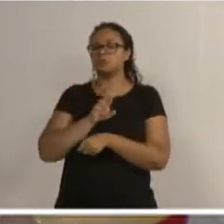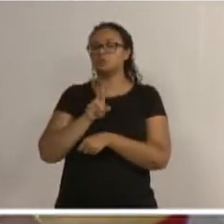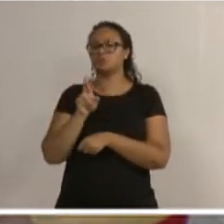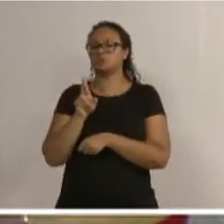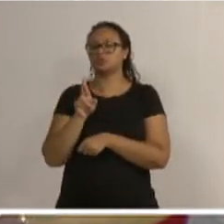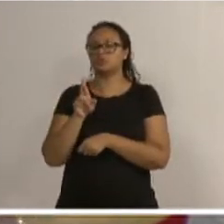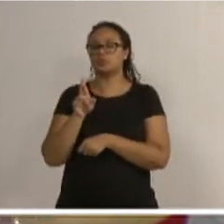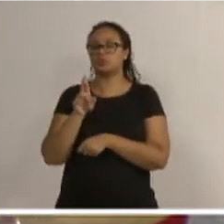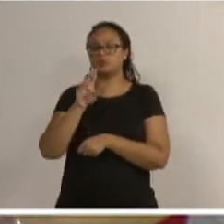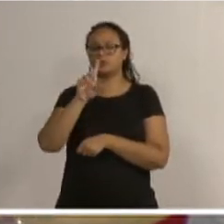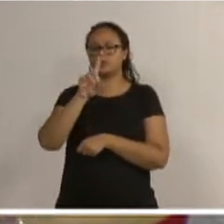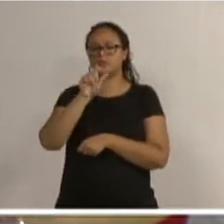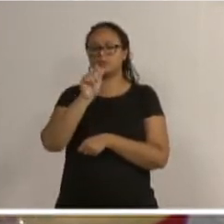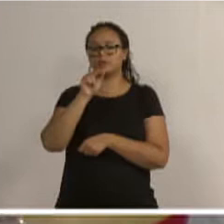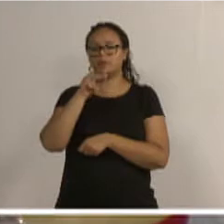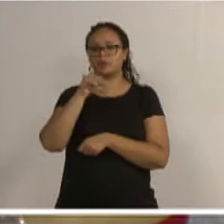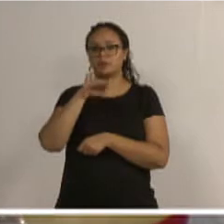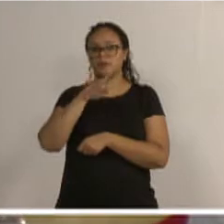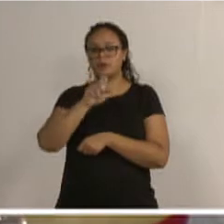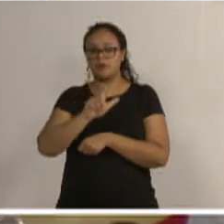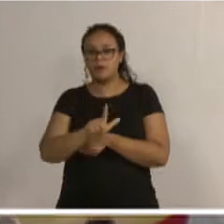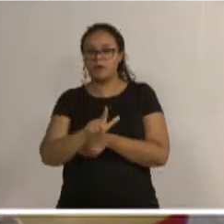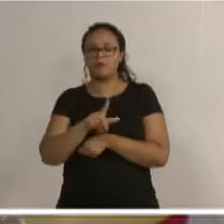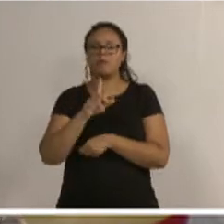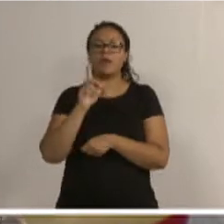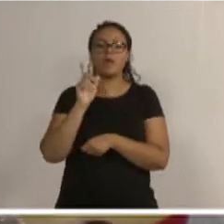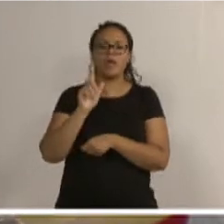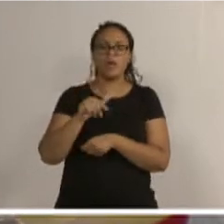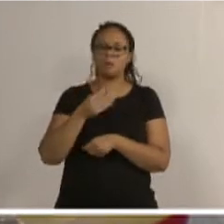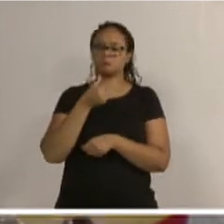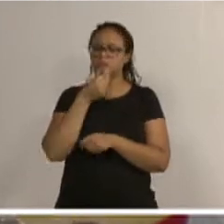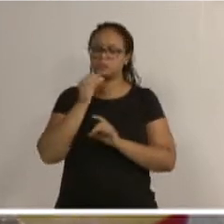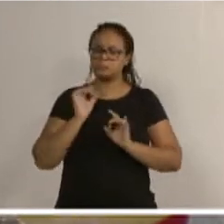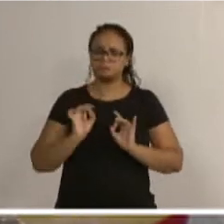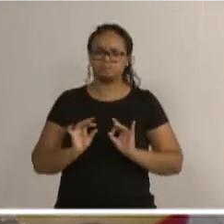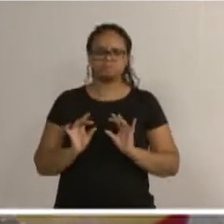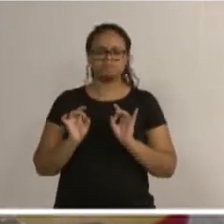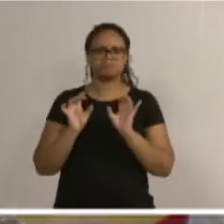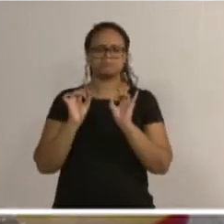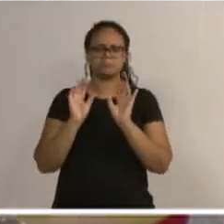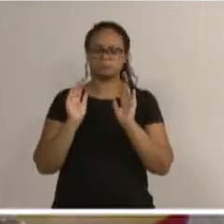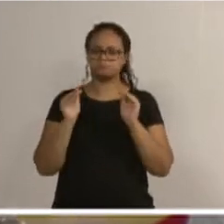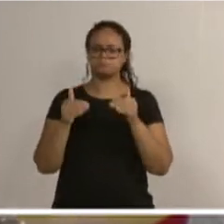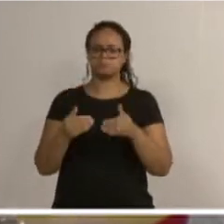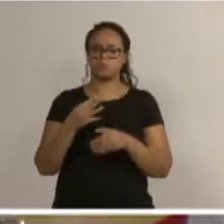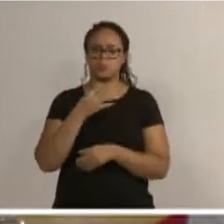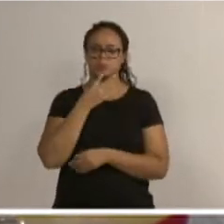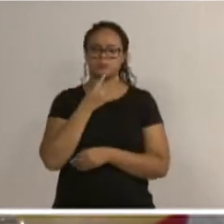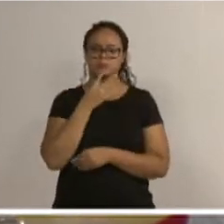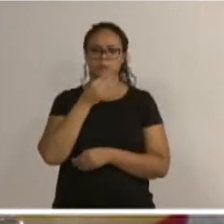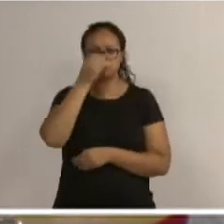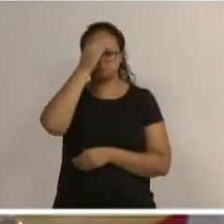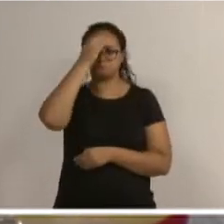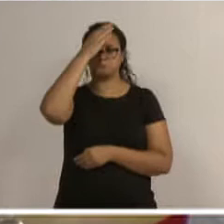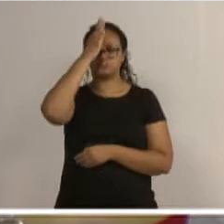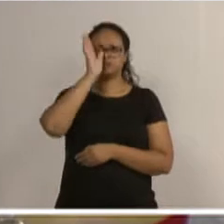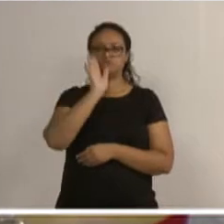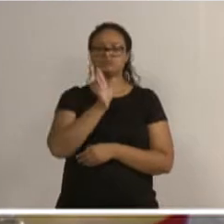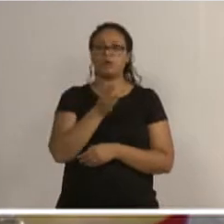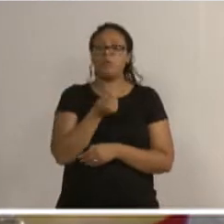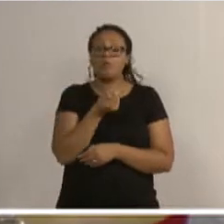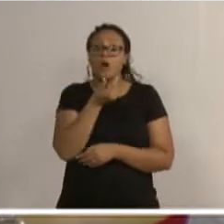Daniel é um técnico altamente especializado, para os senhores terem conhecimento. Ele está terminando o doutorado